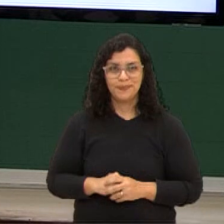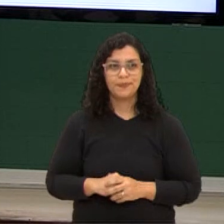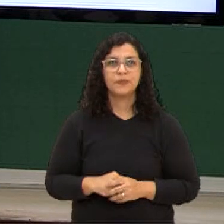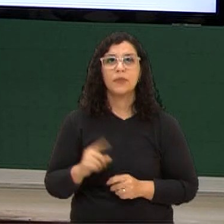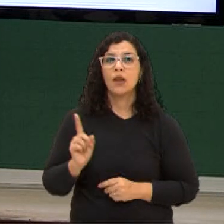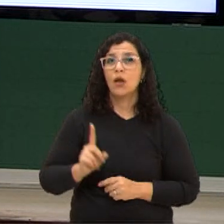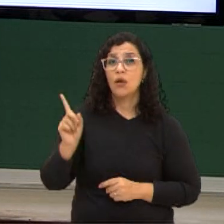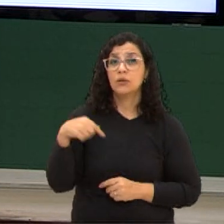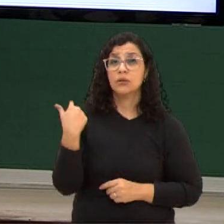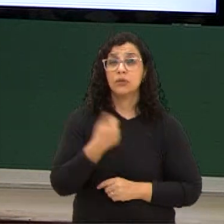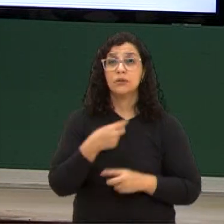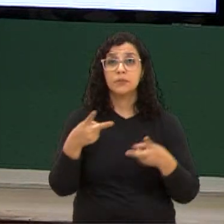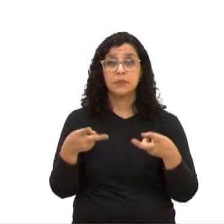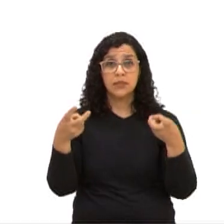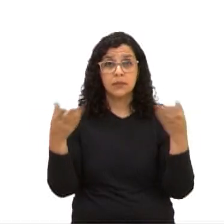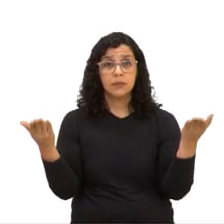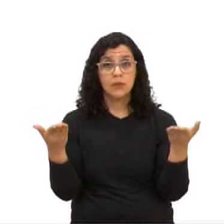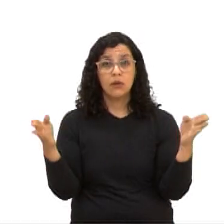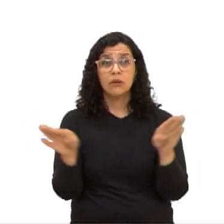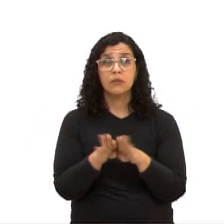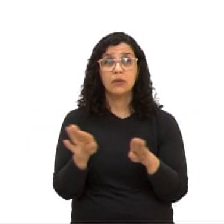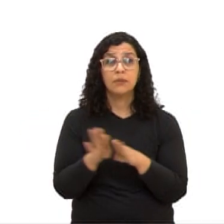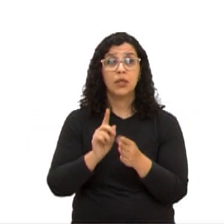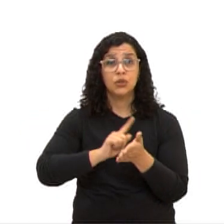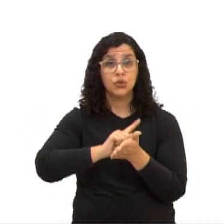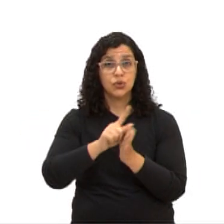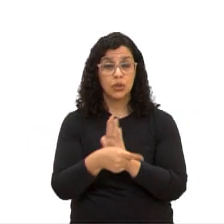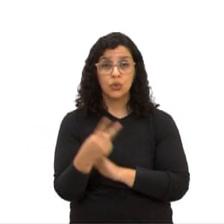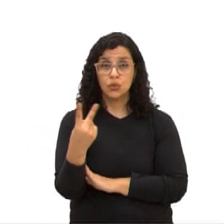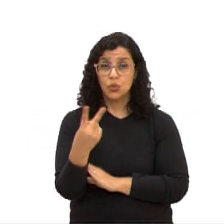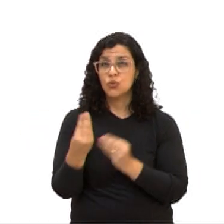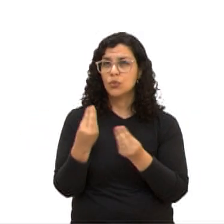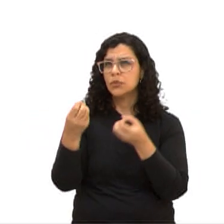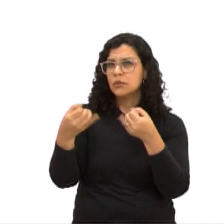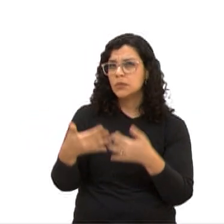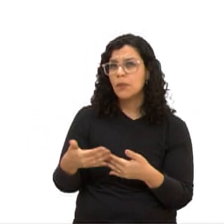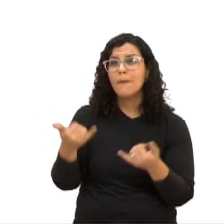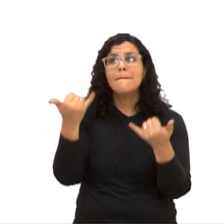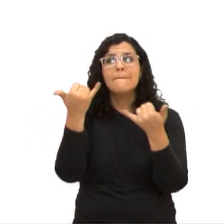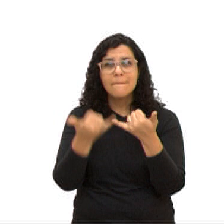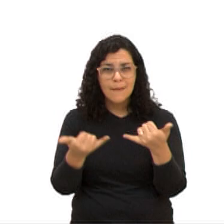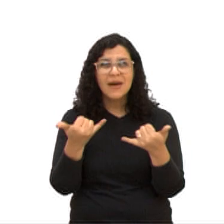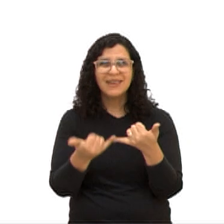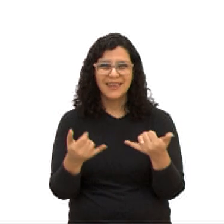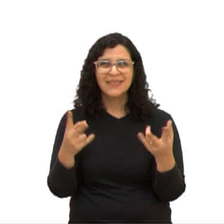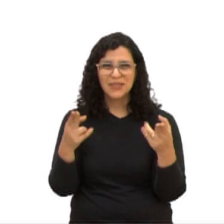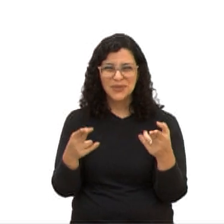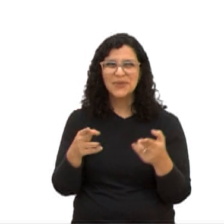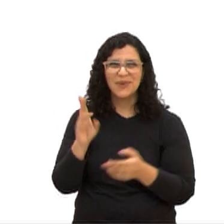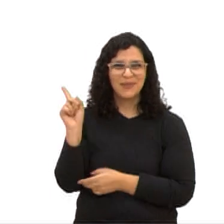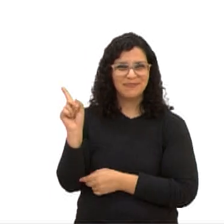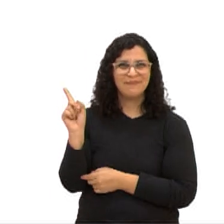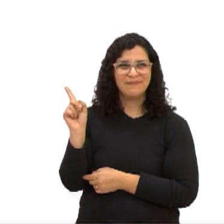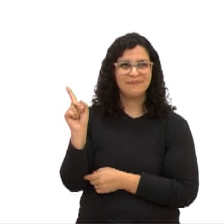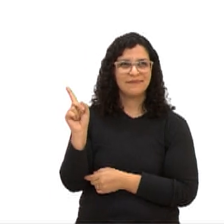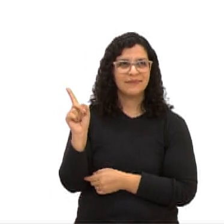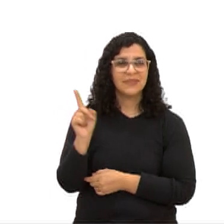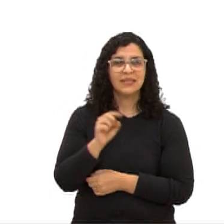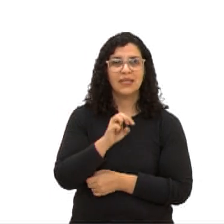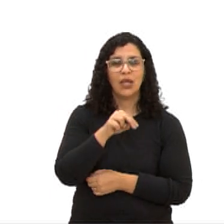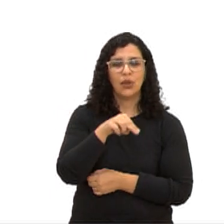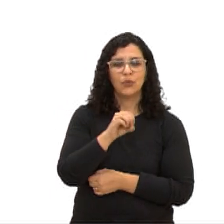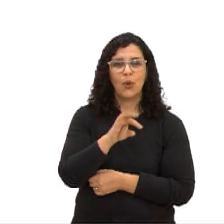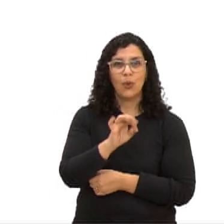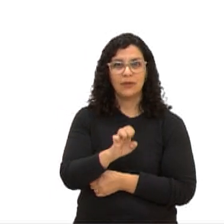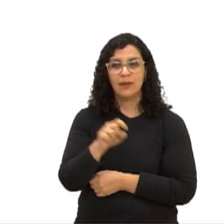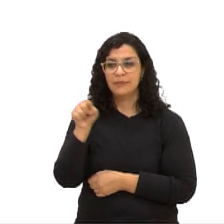Se observarmos os dois gêneros, então, como comentamos, são muito semelhantes, né? Então, aqui a nota de